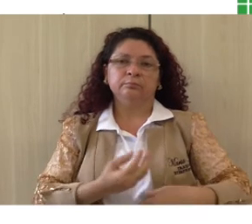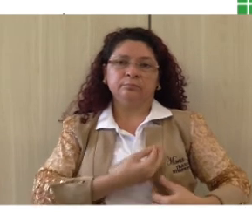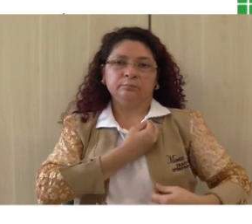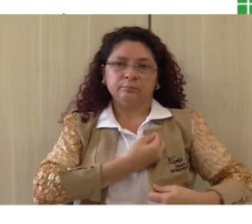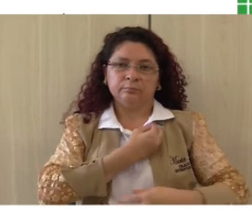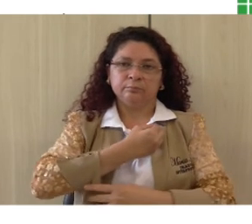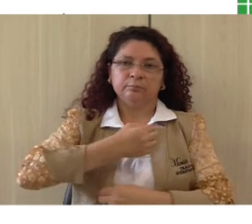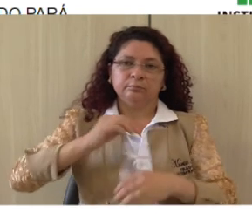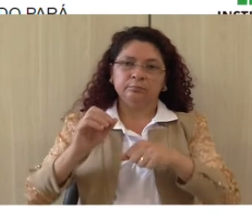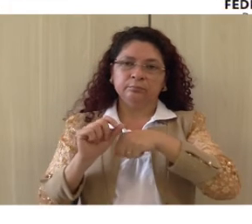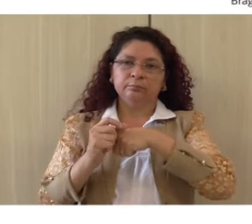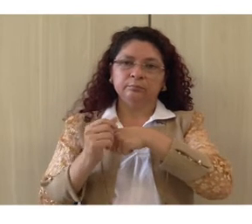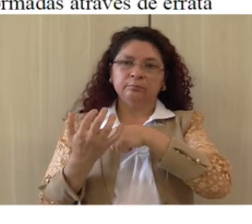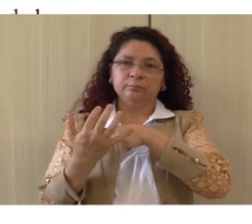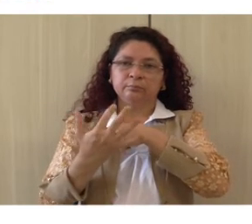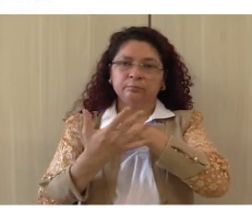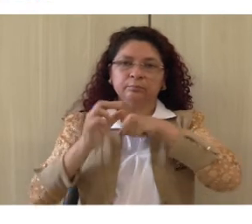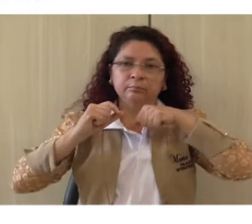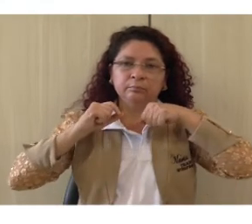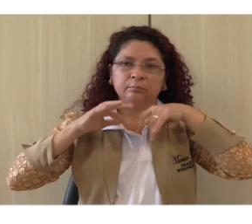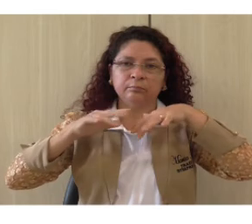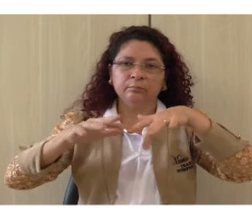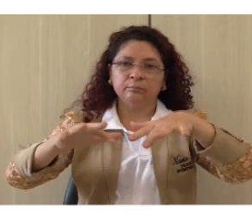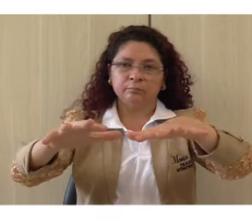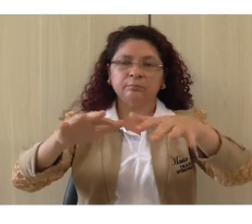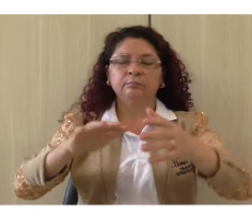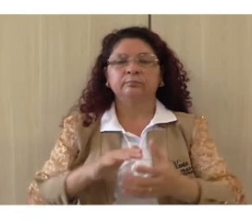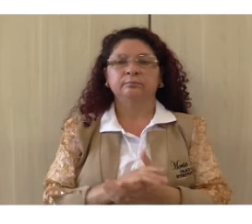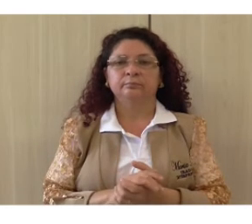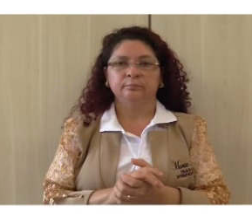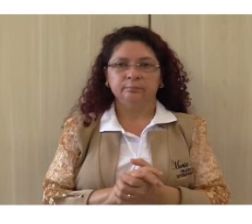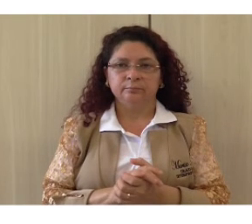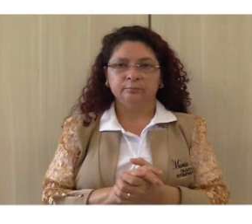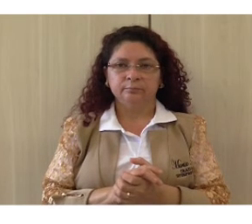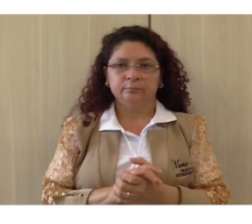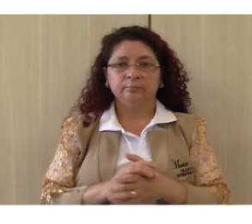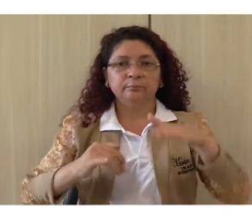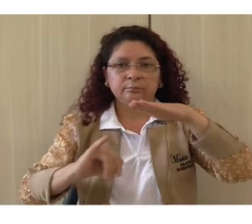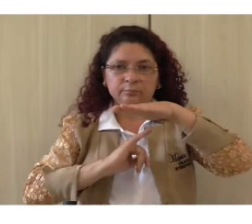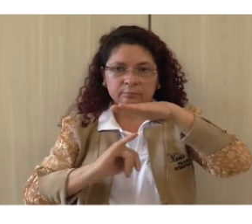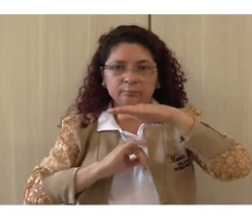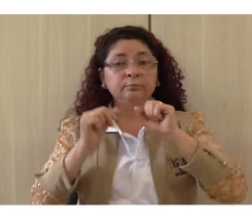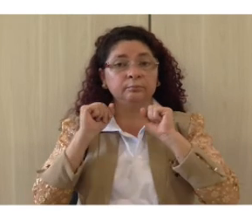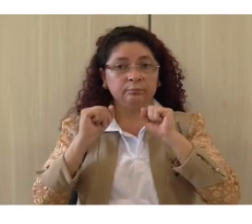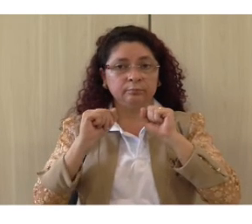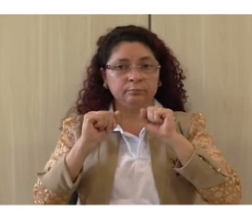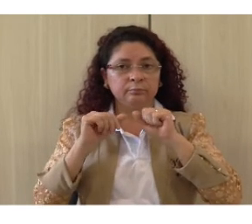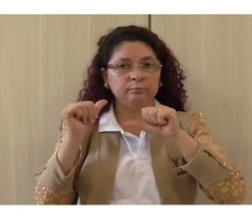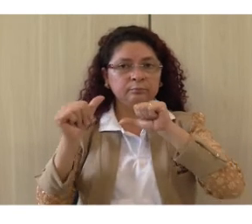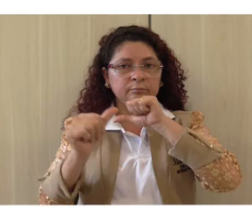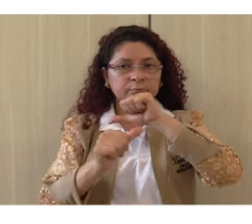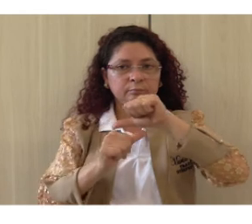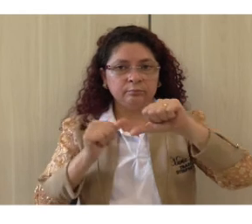situação epidemiológica do município de Bragança, página 23. A instituição poderá rever a forma